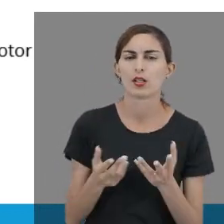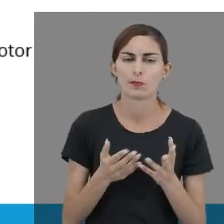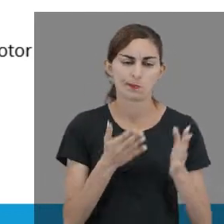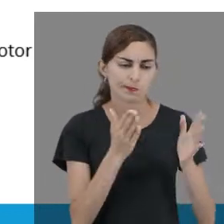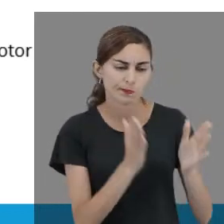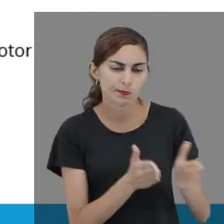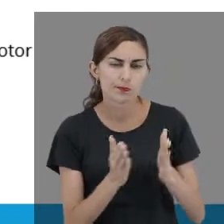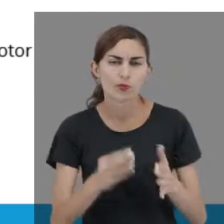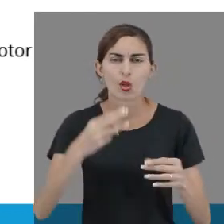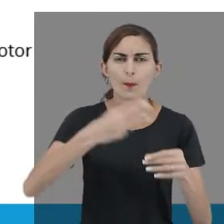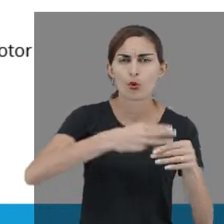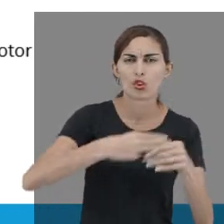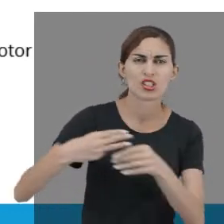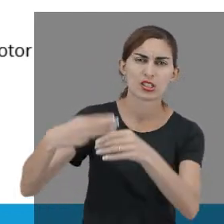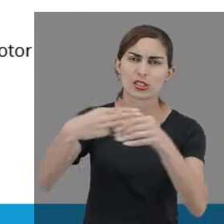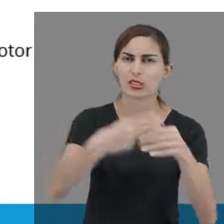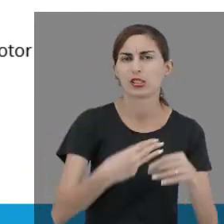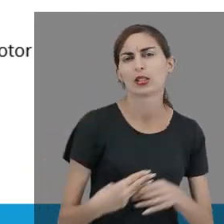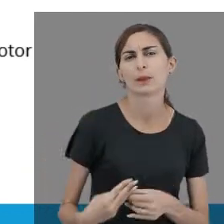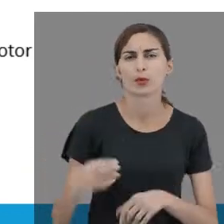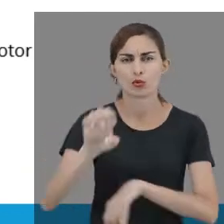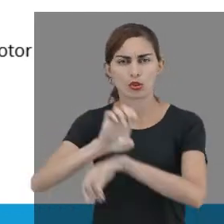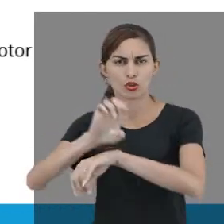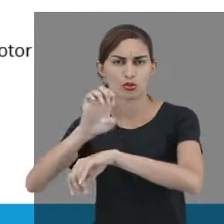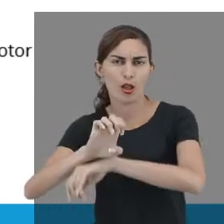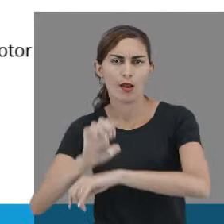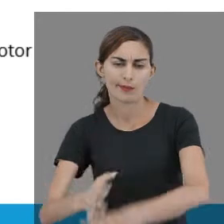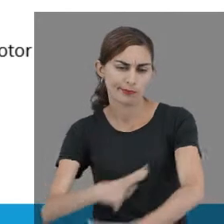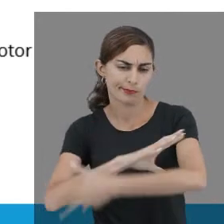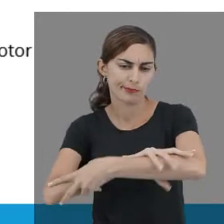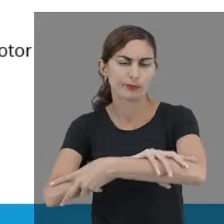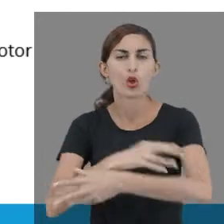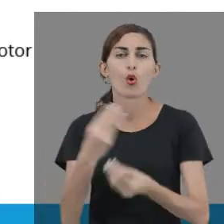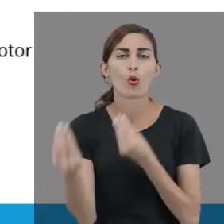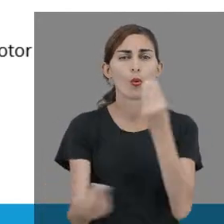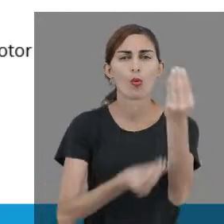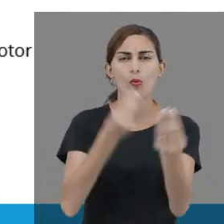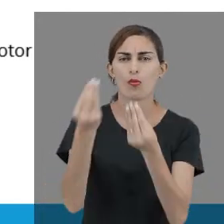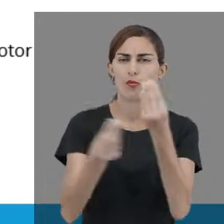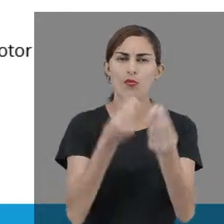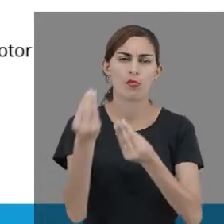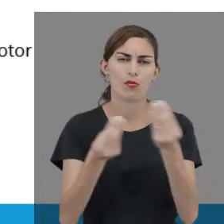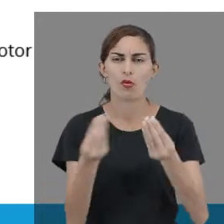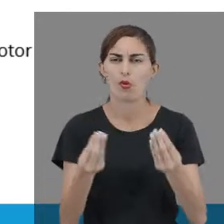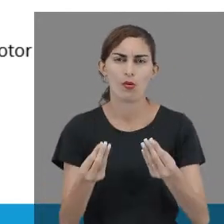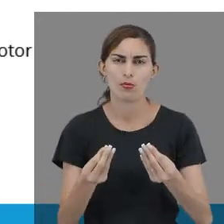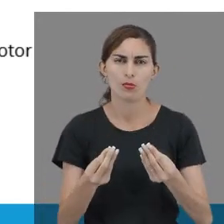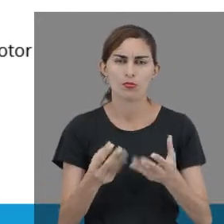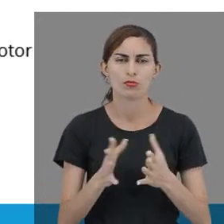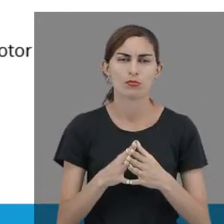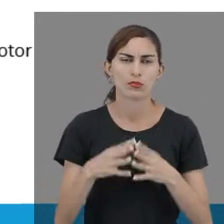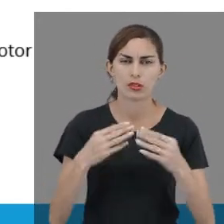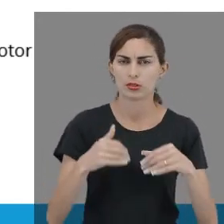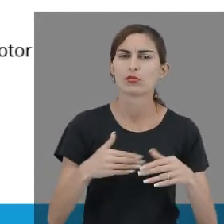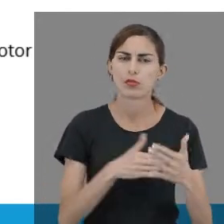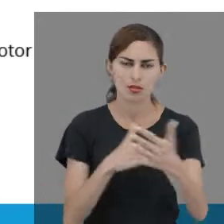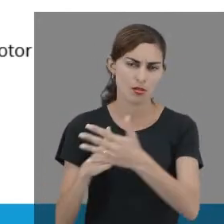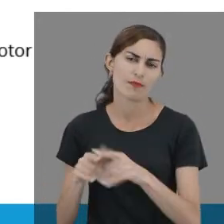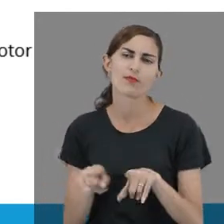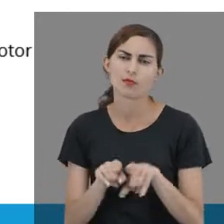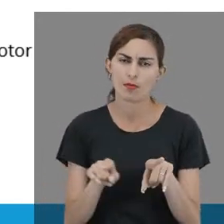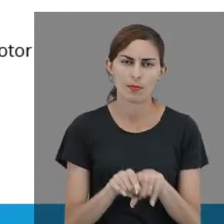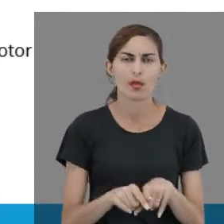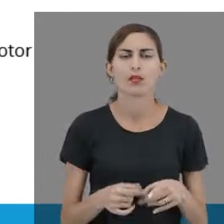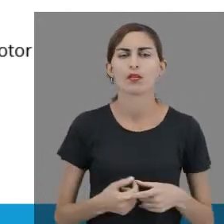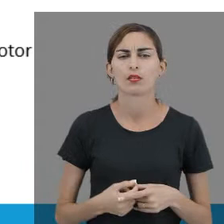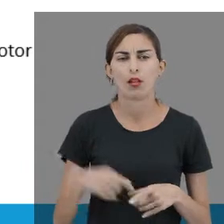como fazer a regulação entre os municípios e o Estado, é uma regulação precisa, de forma que eles não tenham